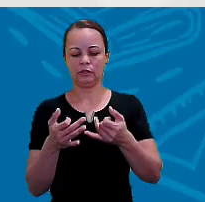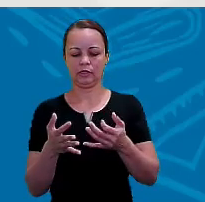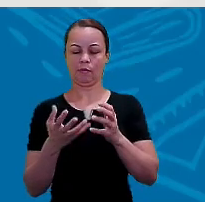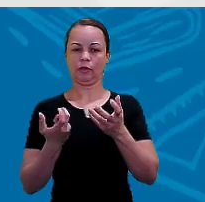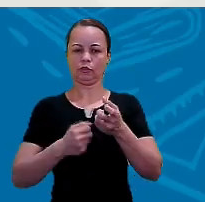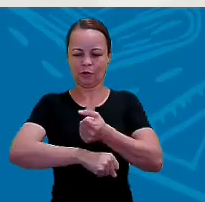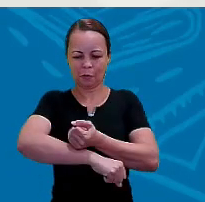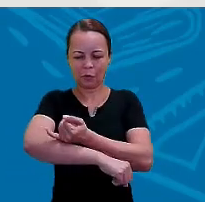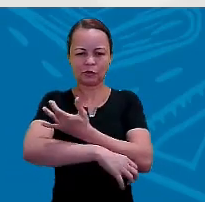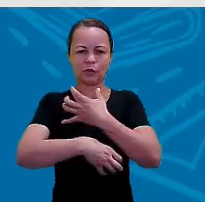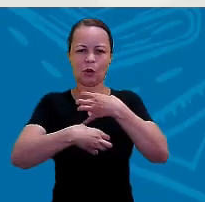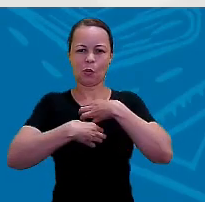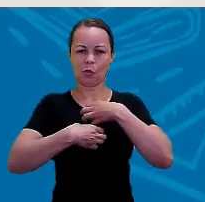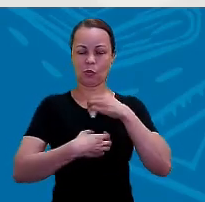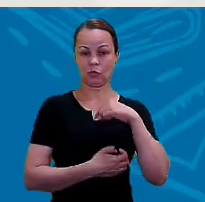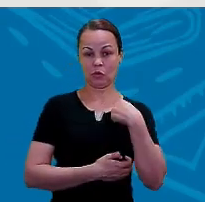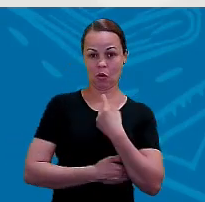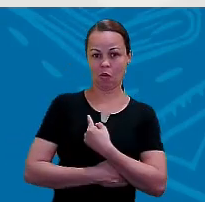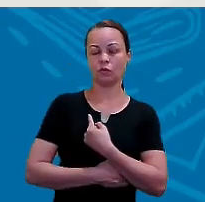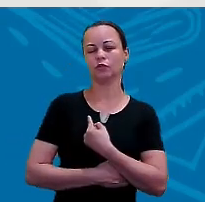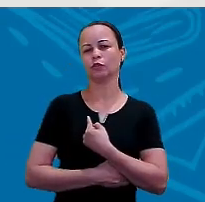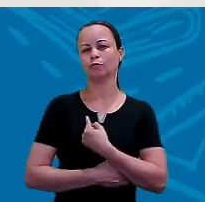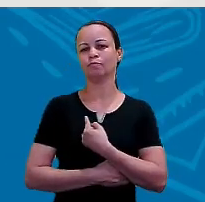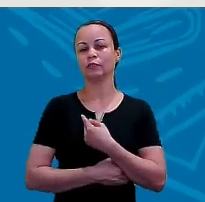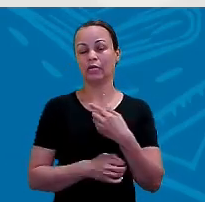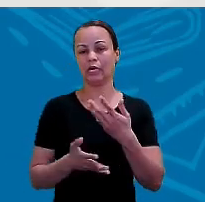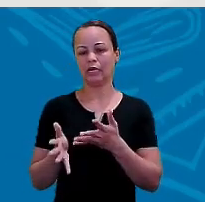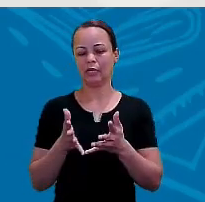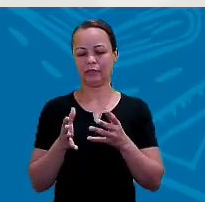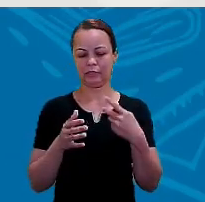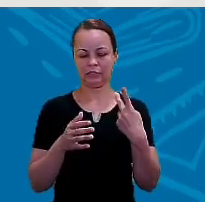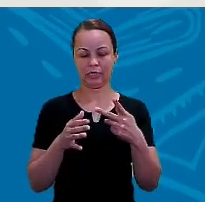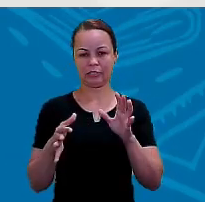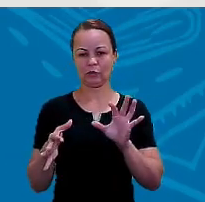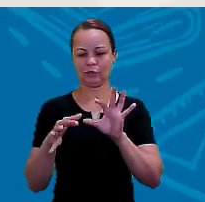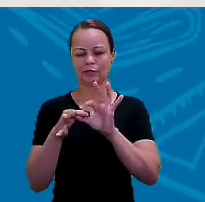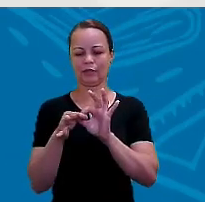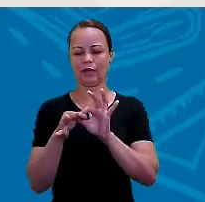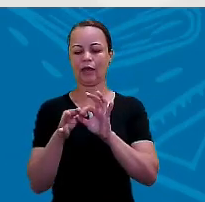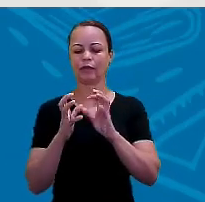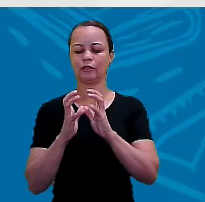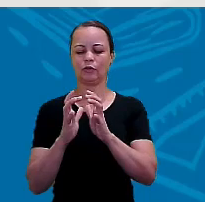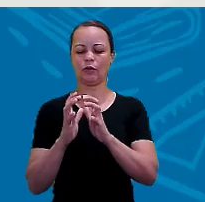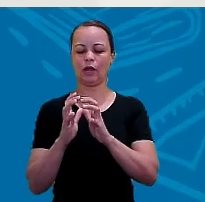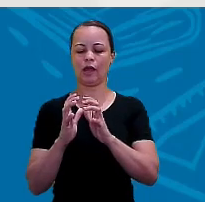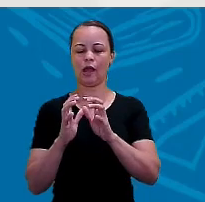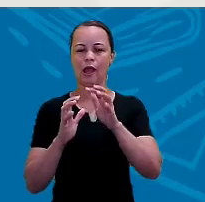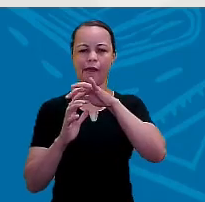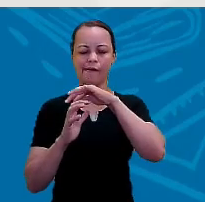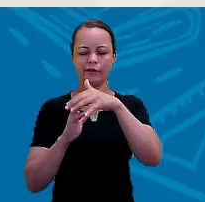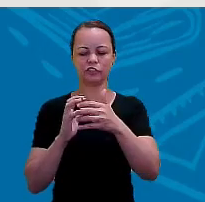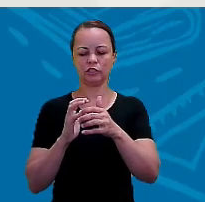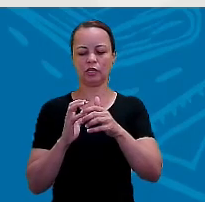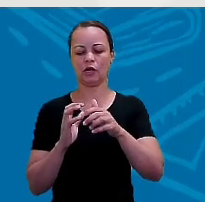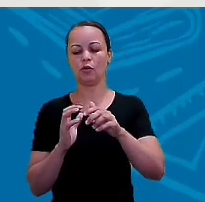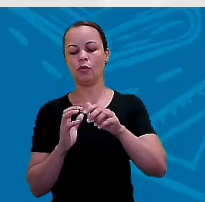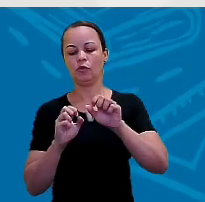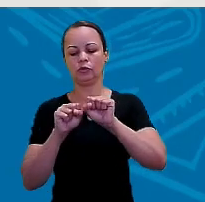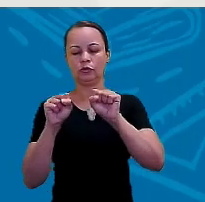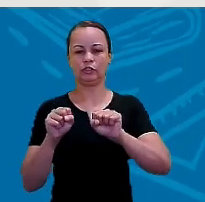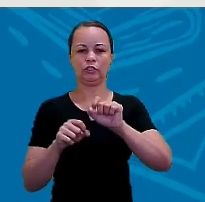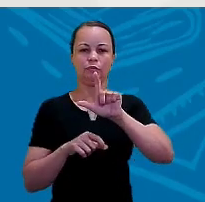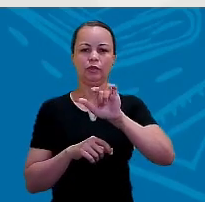emocional nosso, dessa dimensão dos sentimentos, estaria mais associado a essa região, a região límbica, a região que a gente justamente